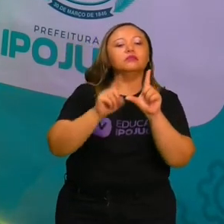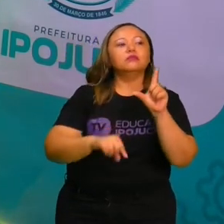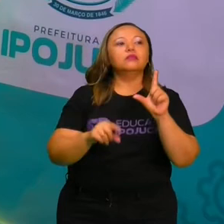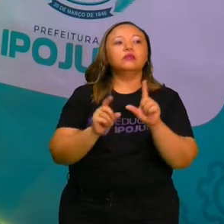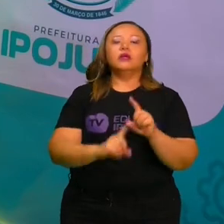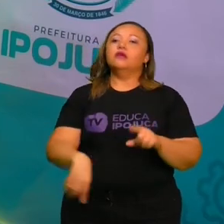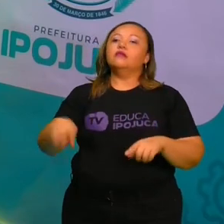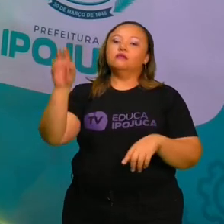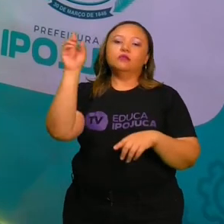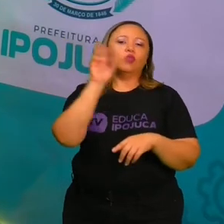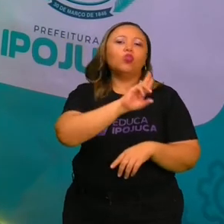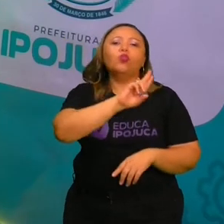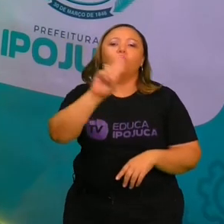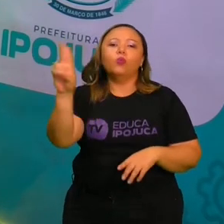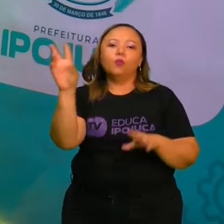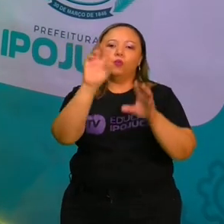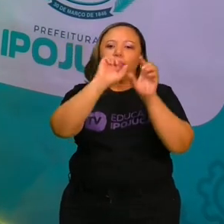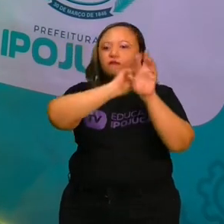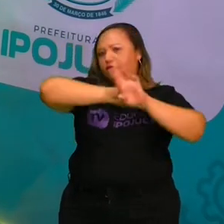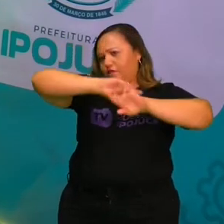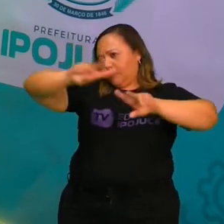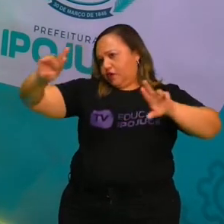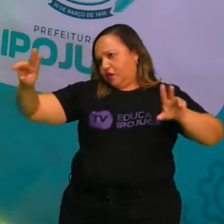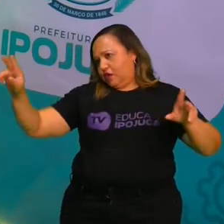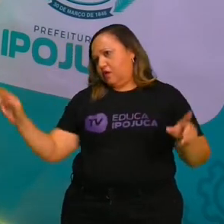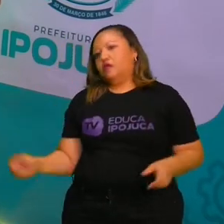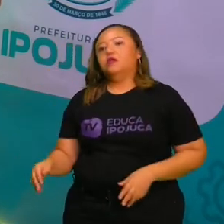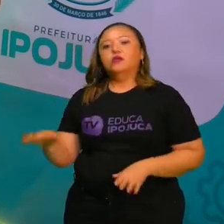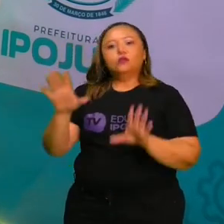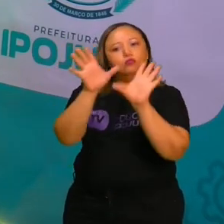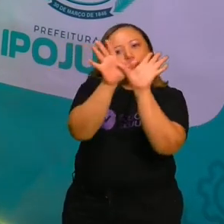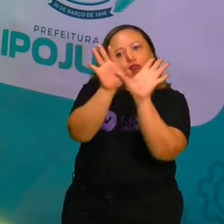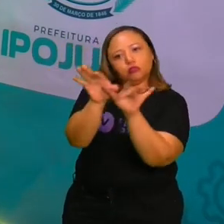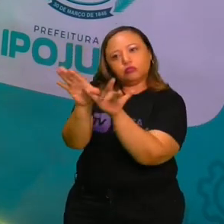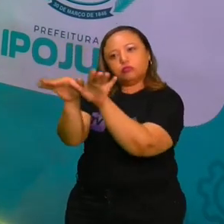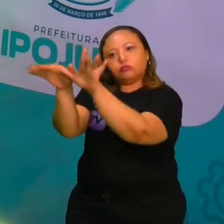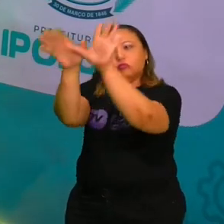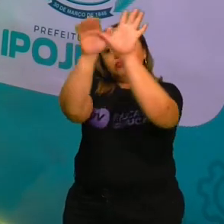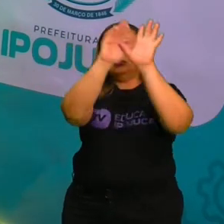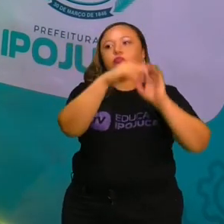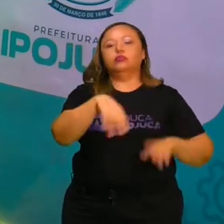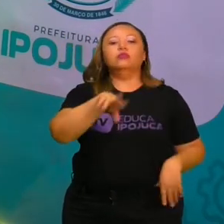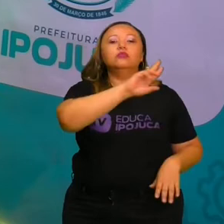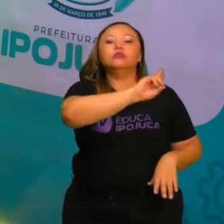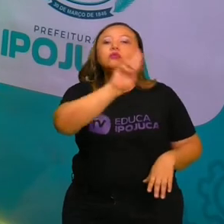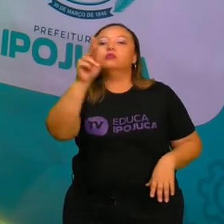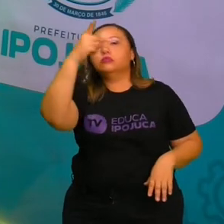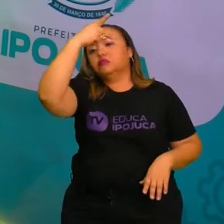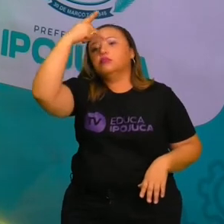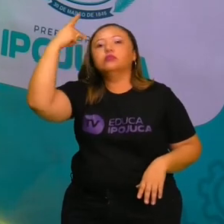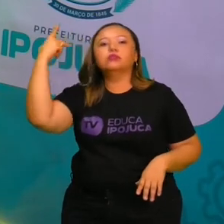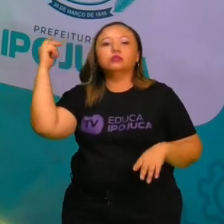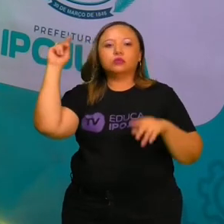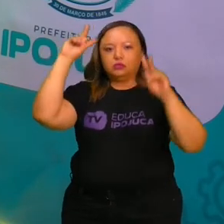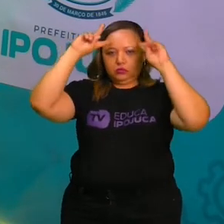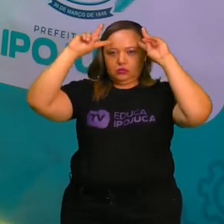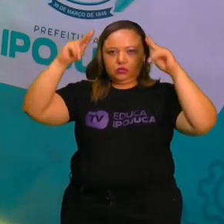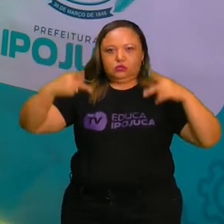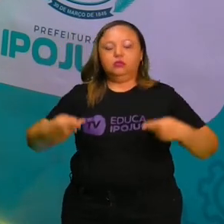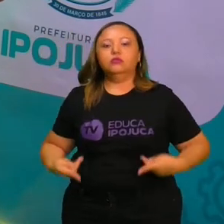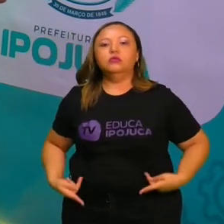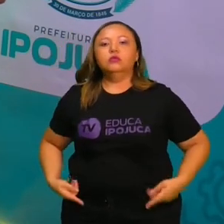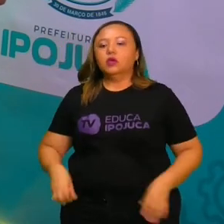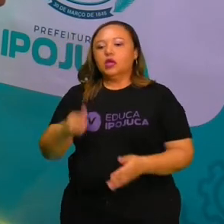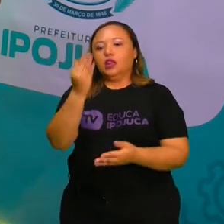de passarinho, de brinquedo, de pessoas, de